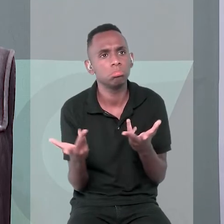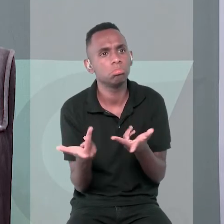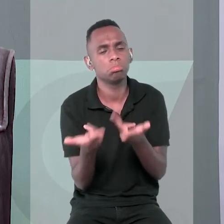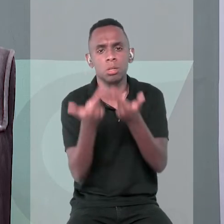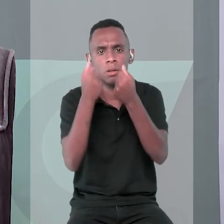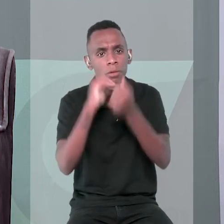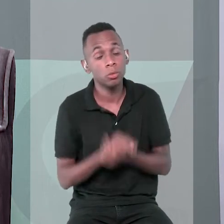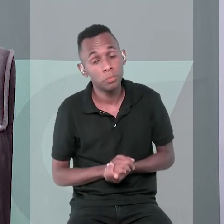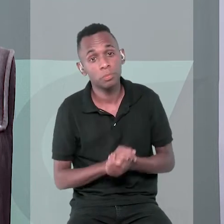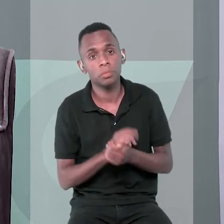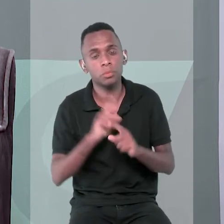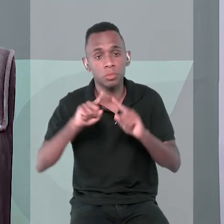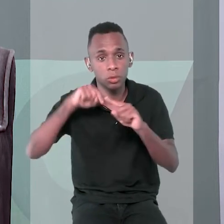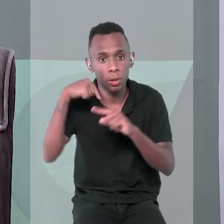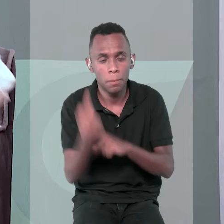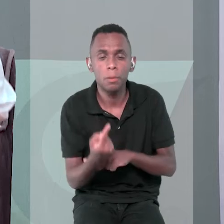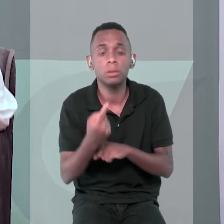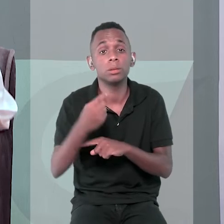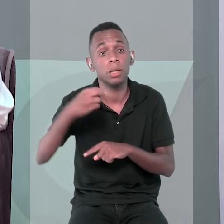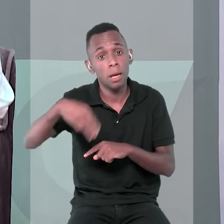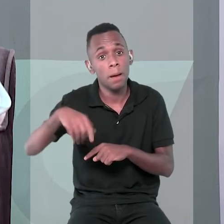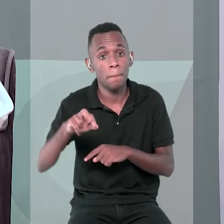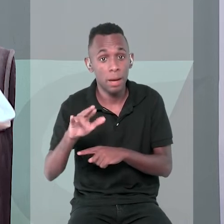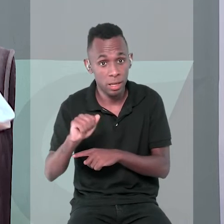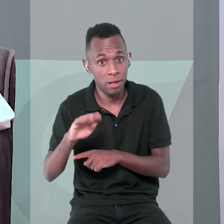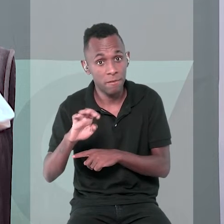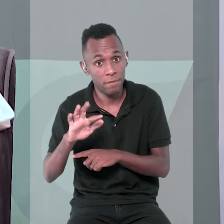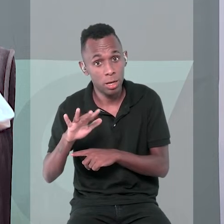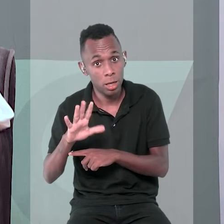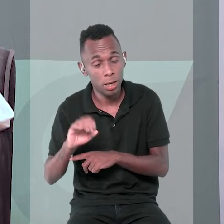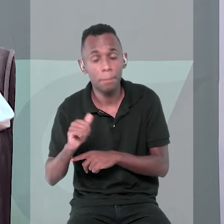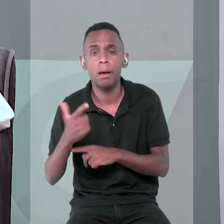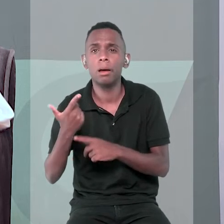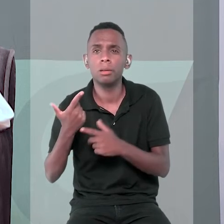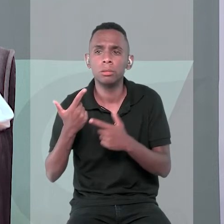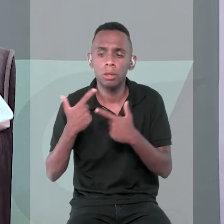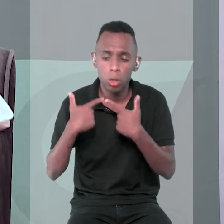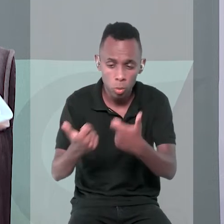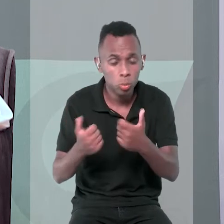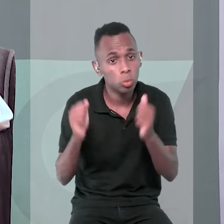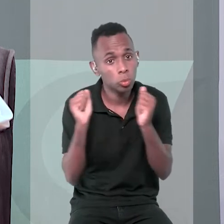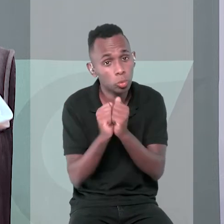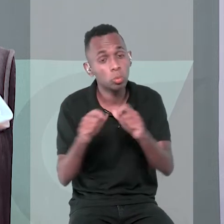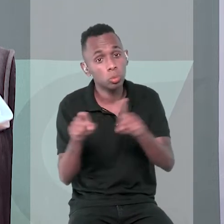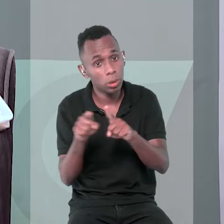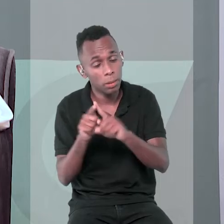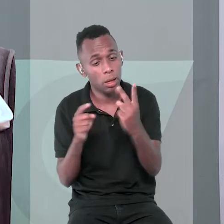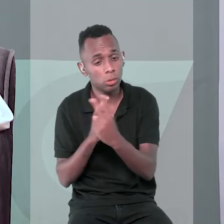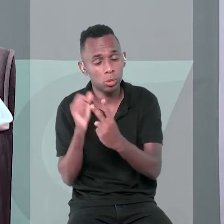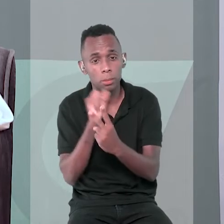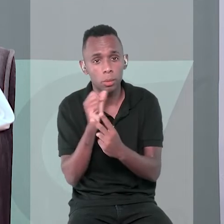essa história? E depois, Maria Filipa de Oliveira luta junto com Maria Quitéria, também a última batalha